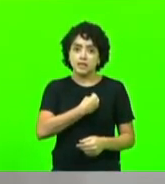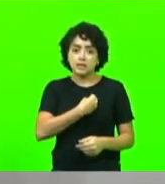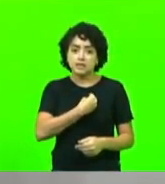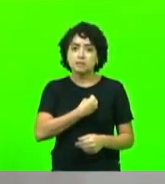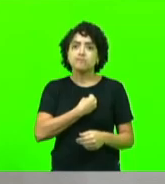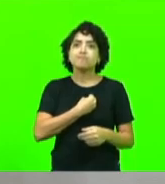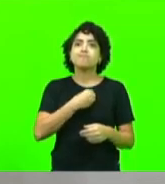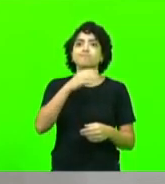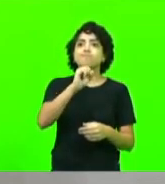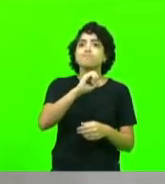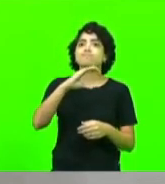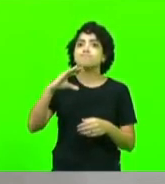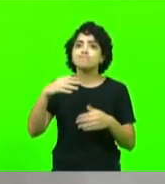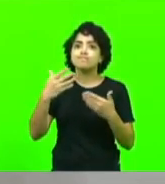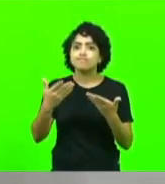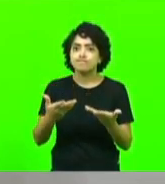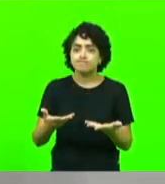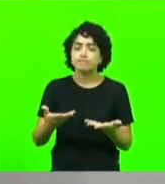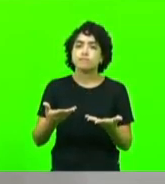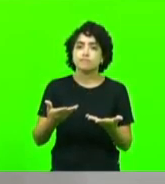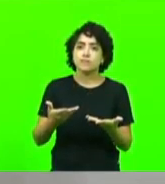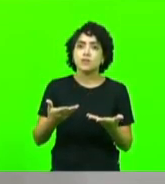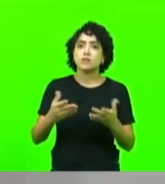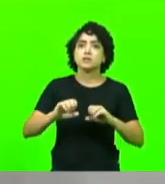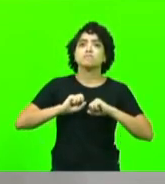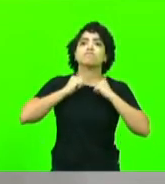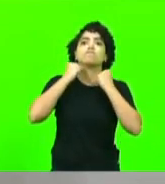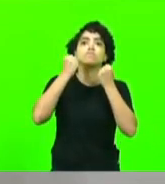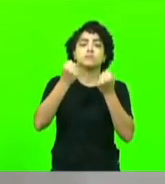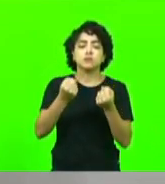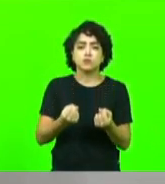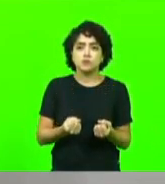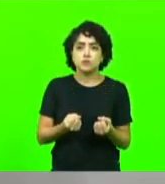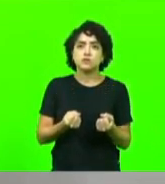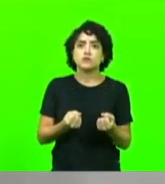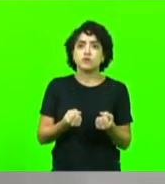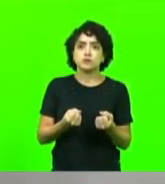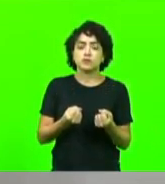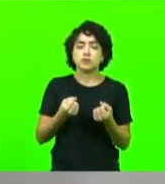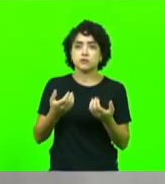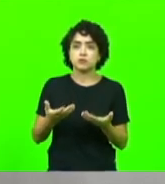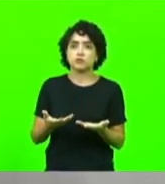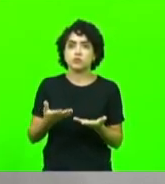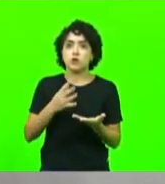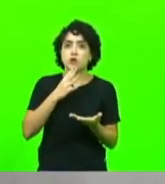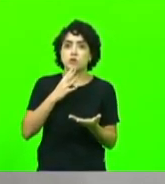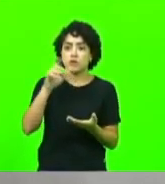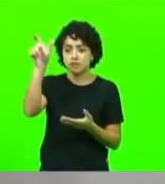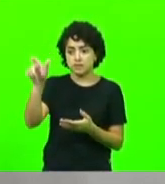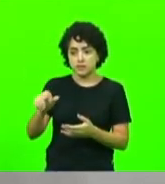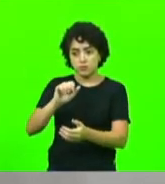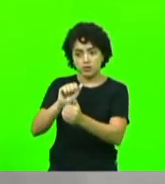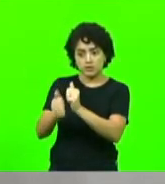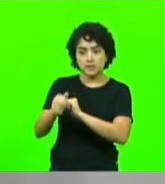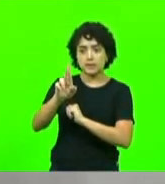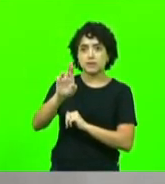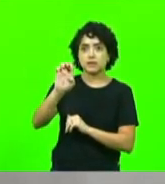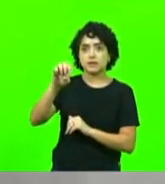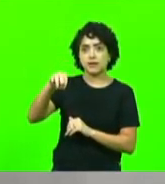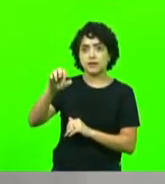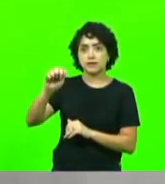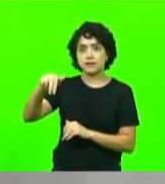o impossível, deputado Ismael, o impossível. Conheci o atleta Renan, Fábio Renan